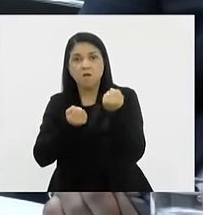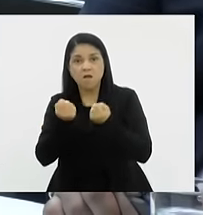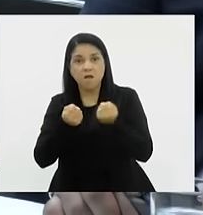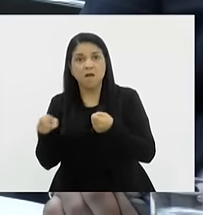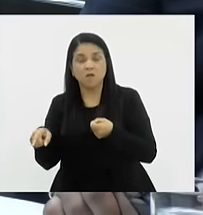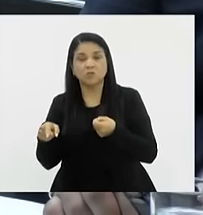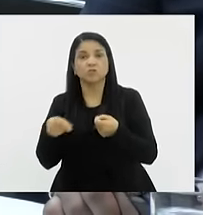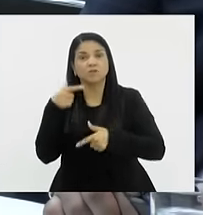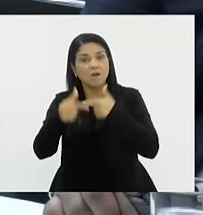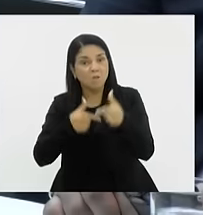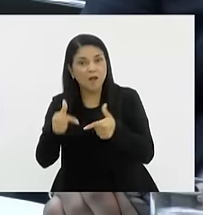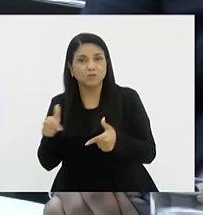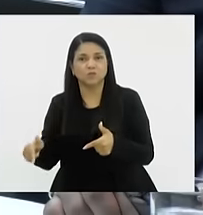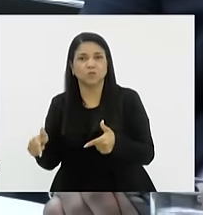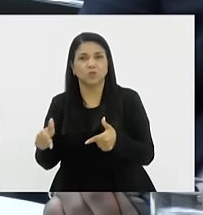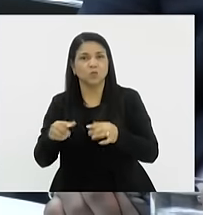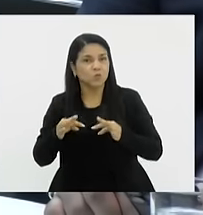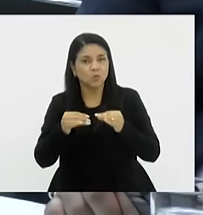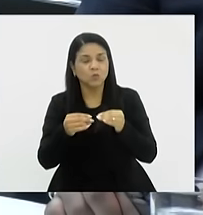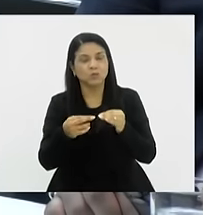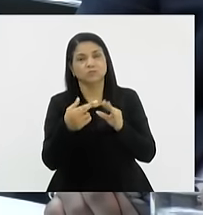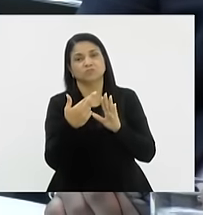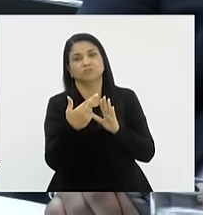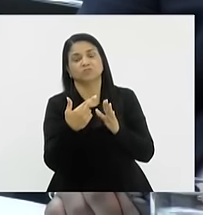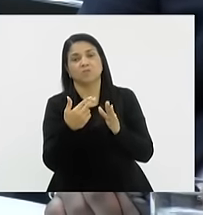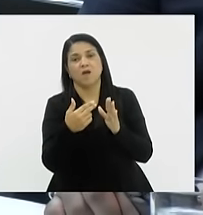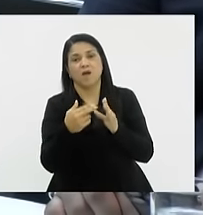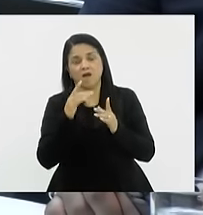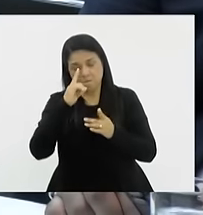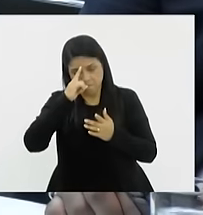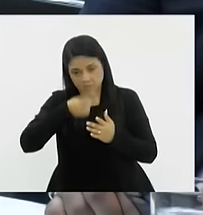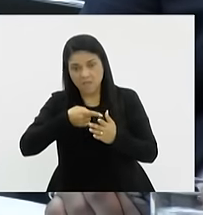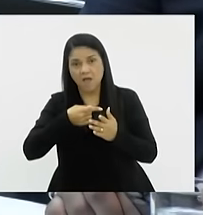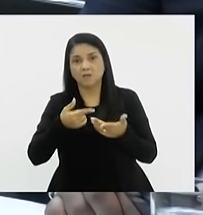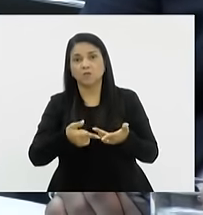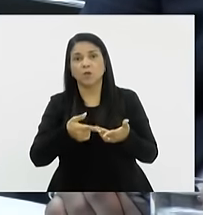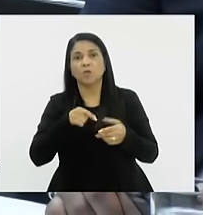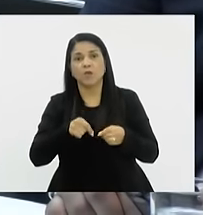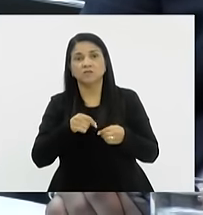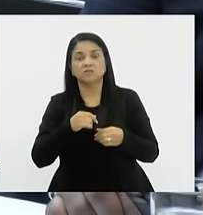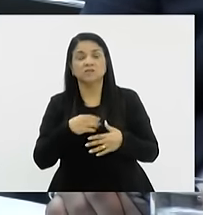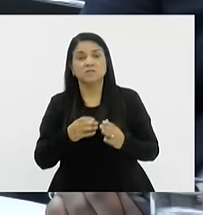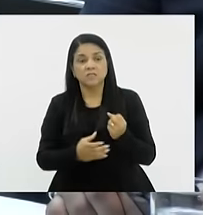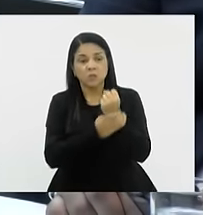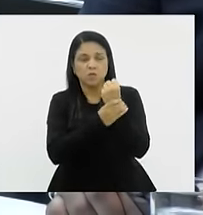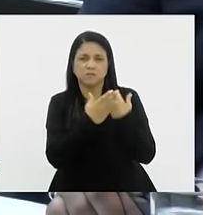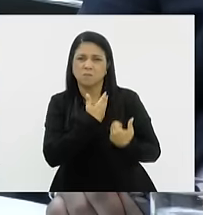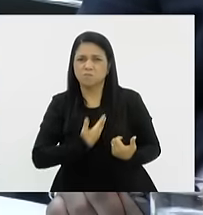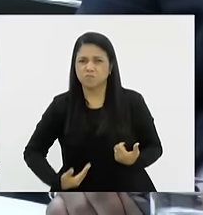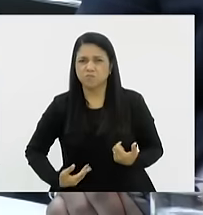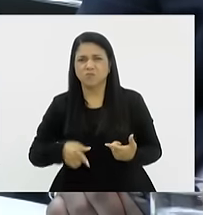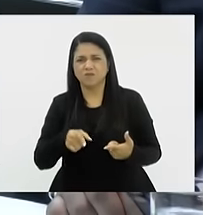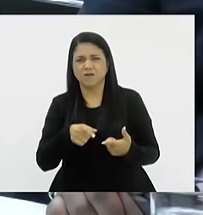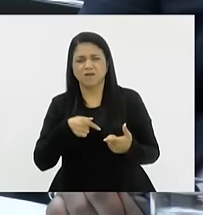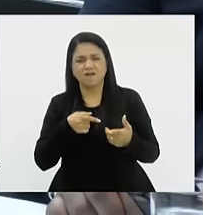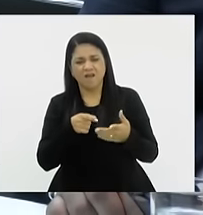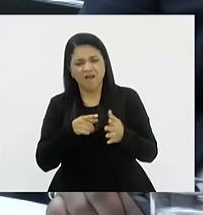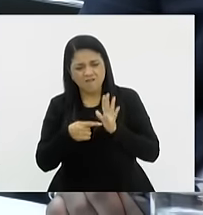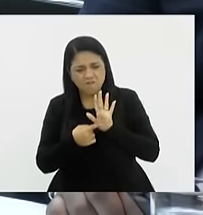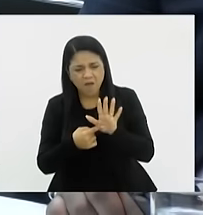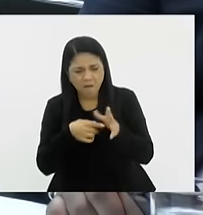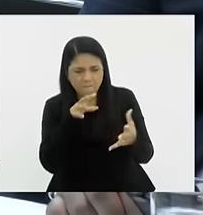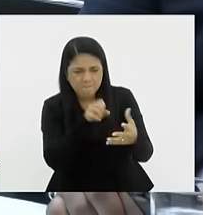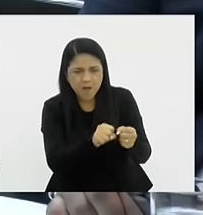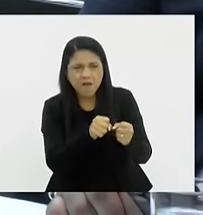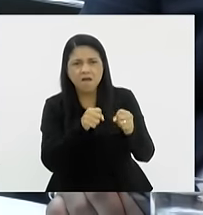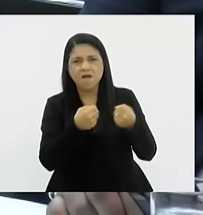segurança pública. Todas de segurança pública. E aí diz assim, não, aqui é mancha criminal, não sei o quê. Mentira, tudo para arrecadar, tudo